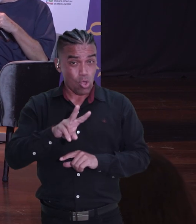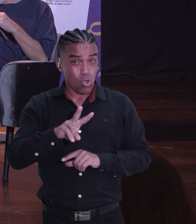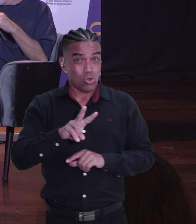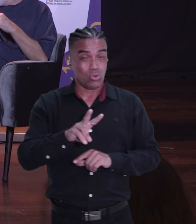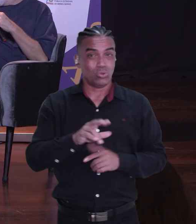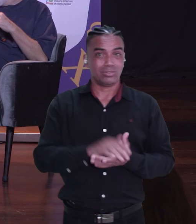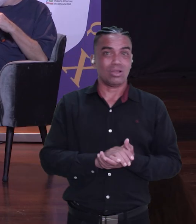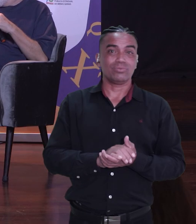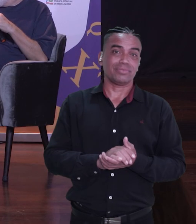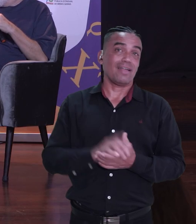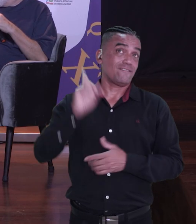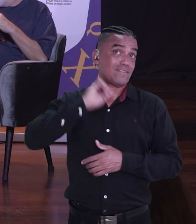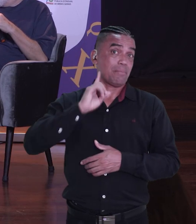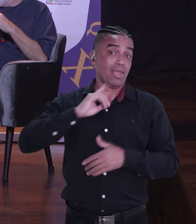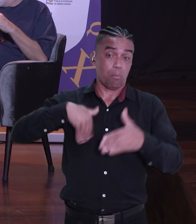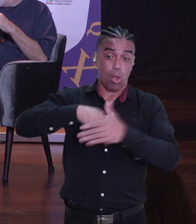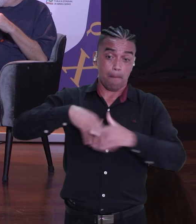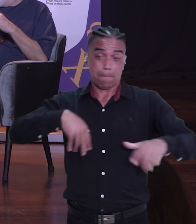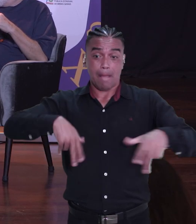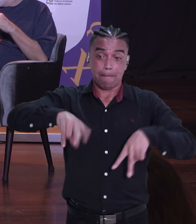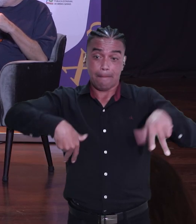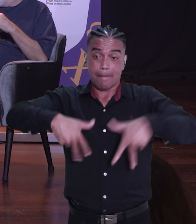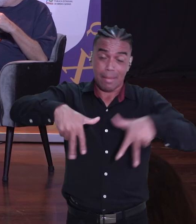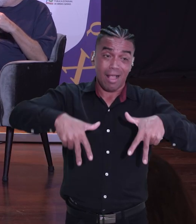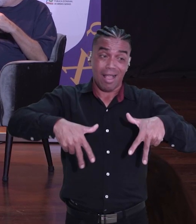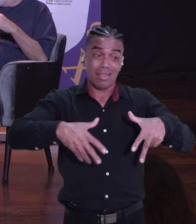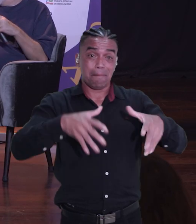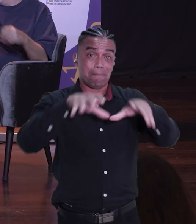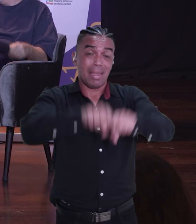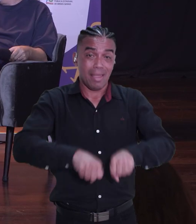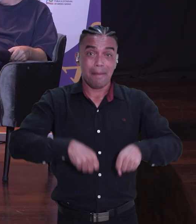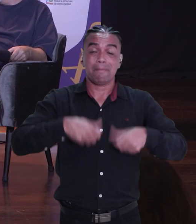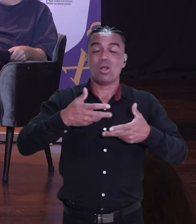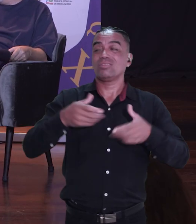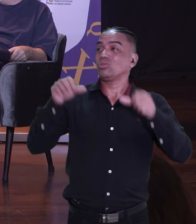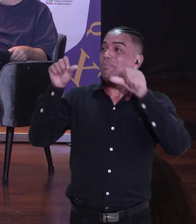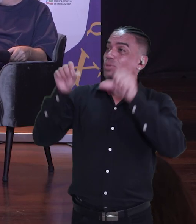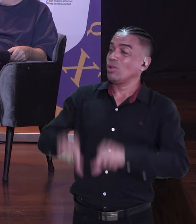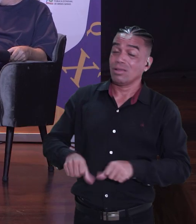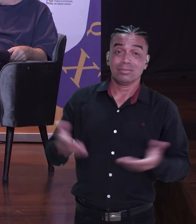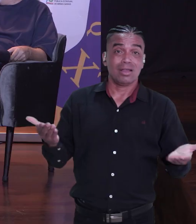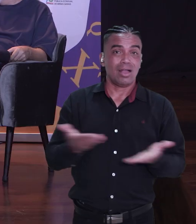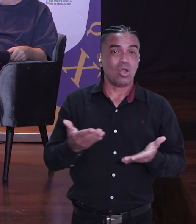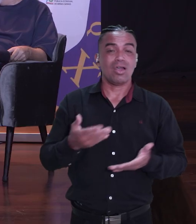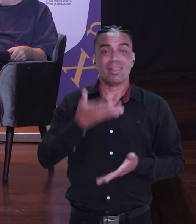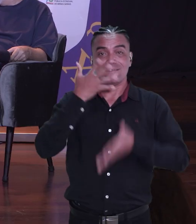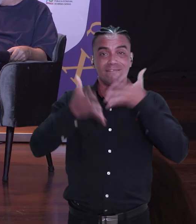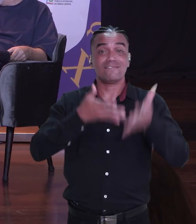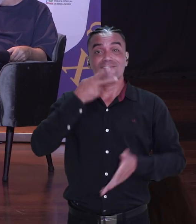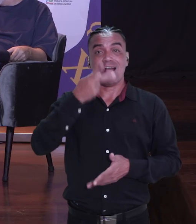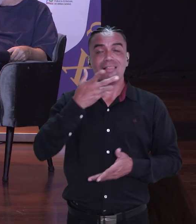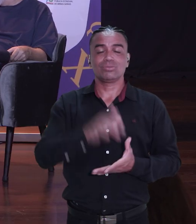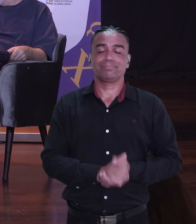para a tela quando a bola está com o Flamengo, eu olho. Né? O outro recupera a bola, eu olho para isso. Eu não suporto. Que está piorando, porque